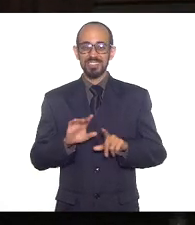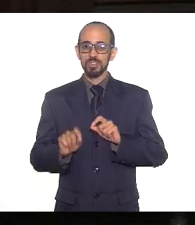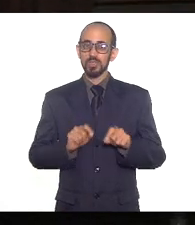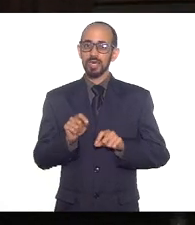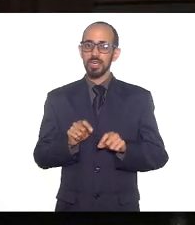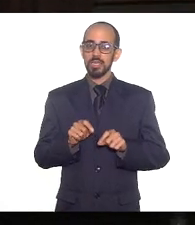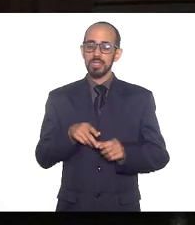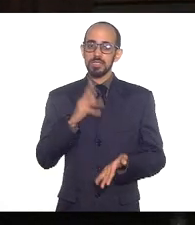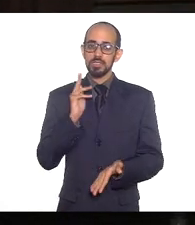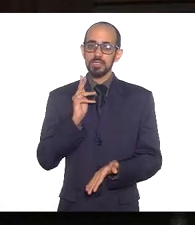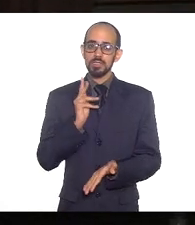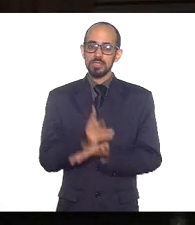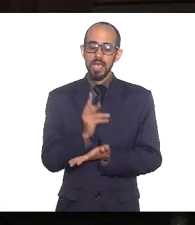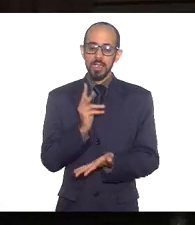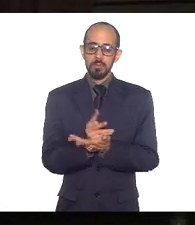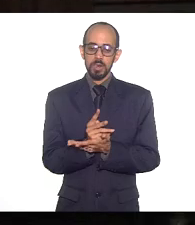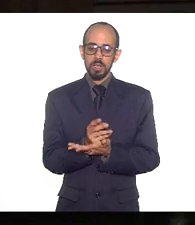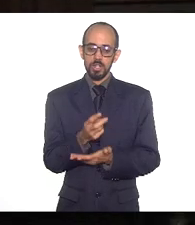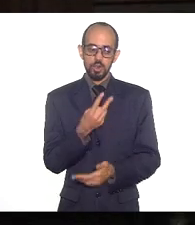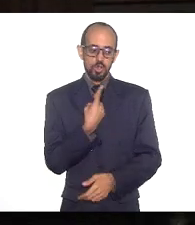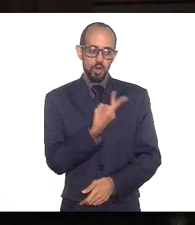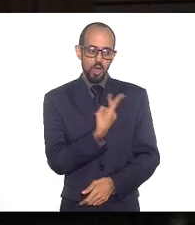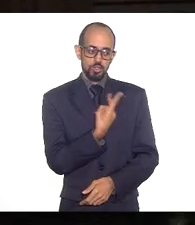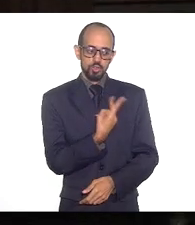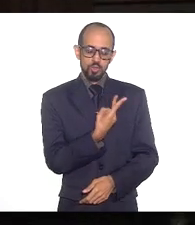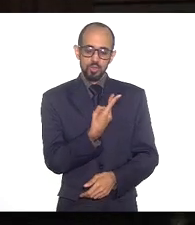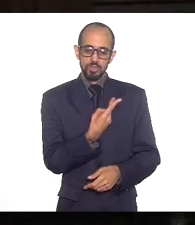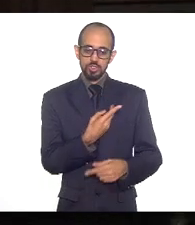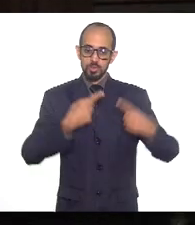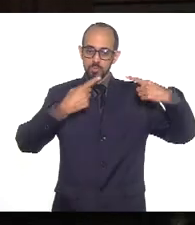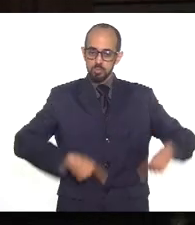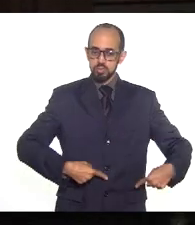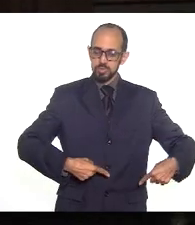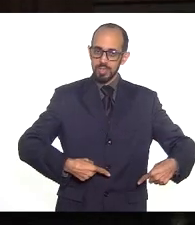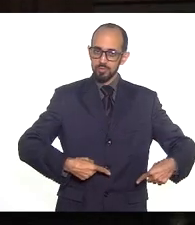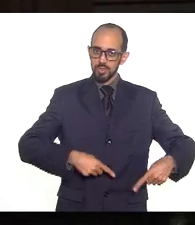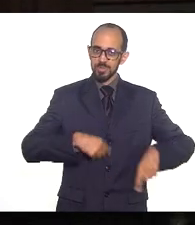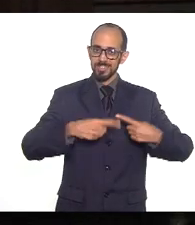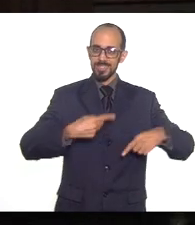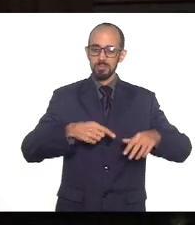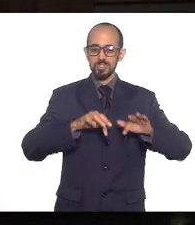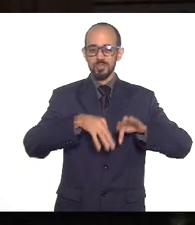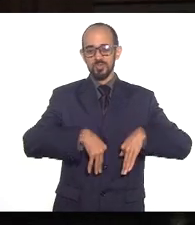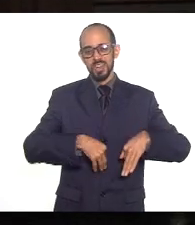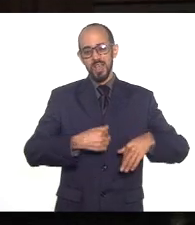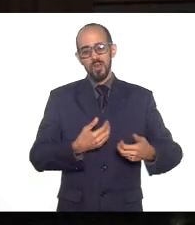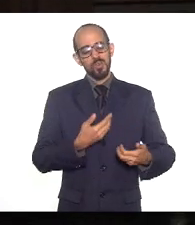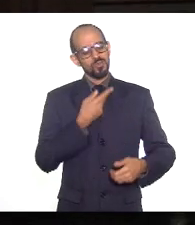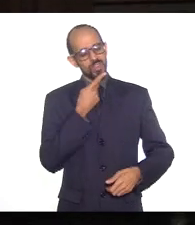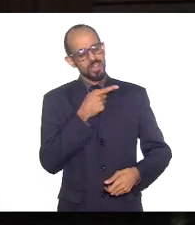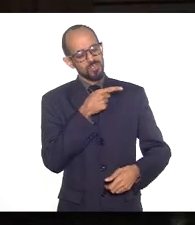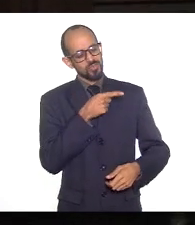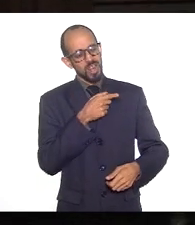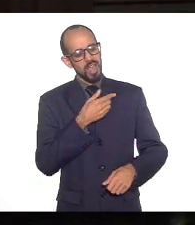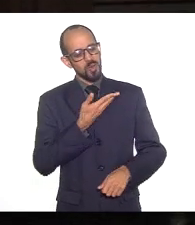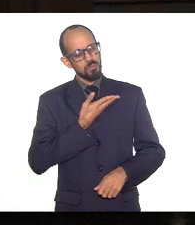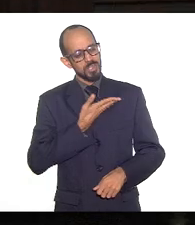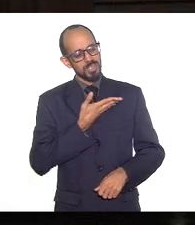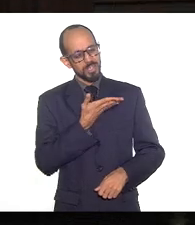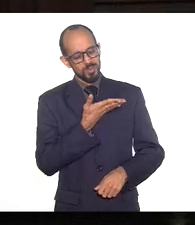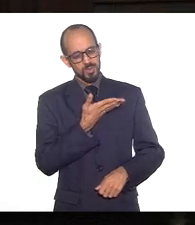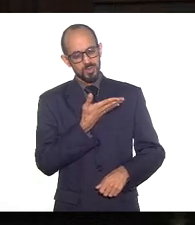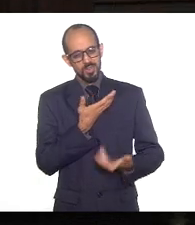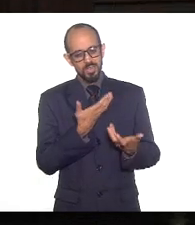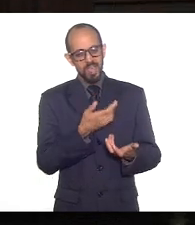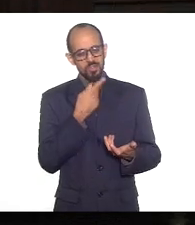Vai todas as vezes que a gente tinha algum tipo de embate quando terminavam em baixo eu queria dizer acompanha eu quero dizer para